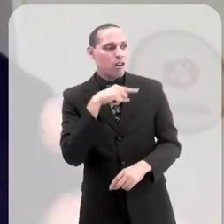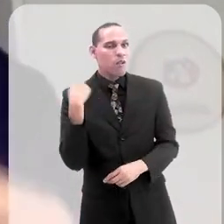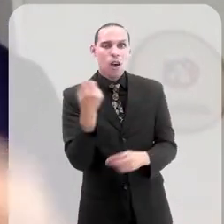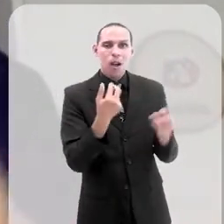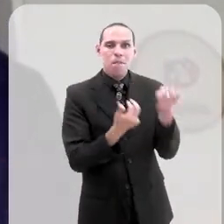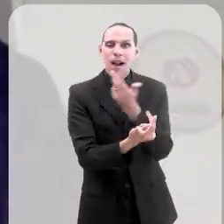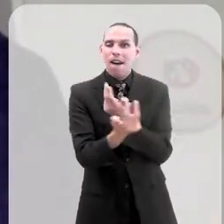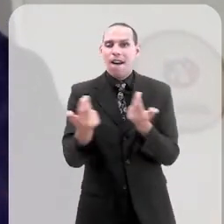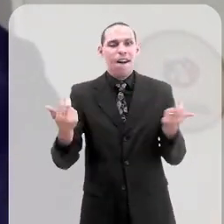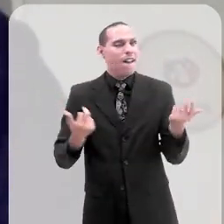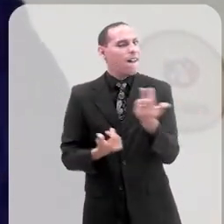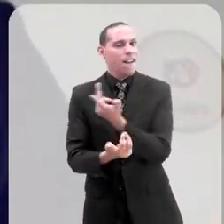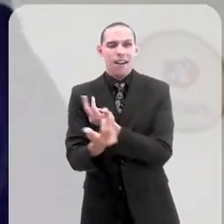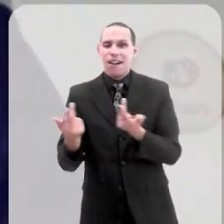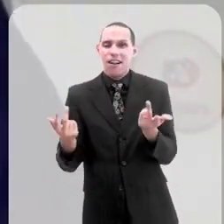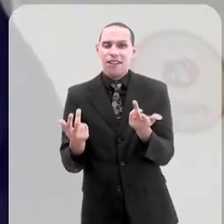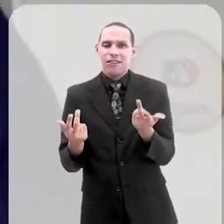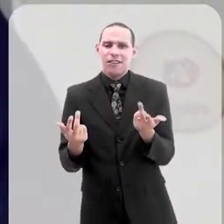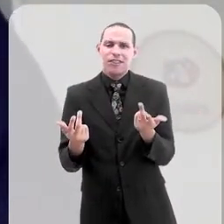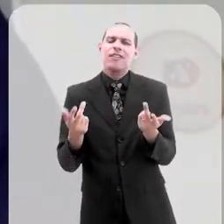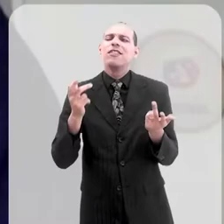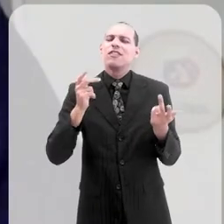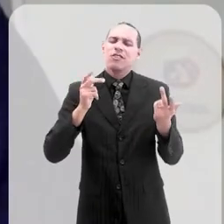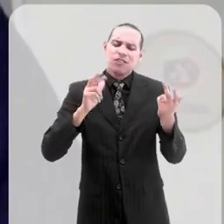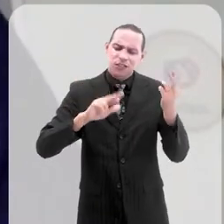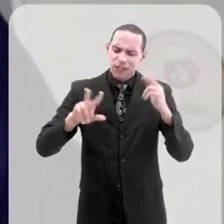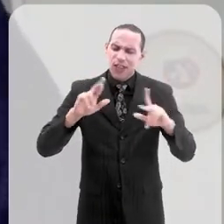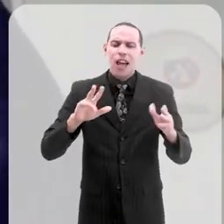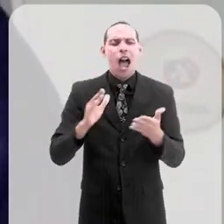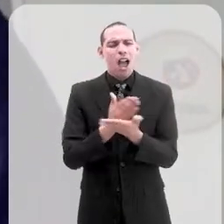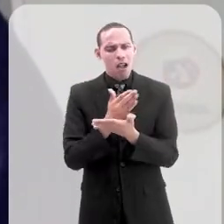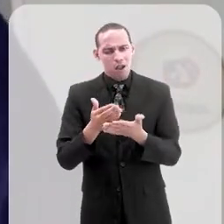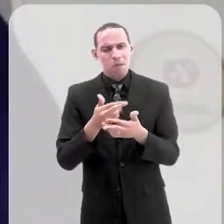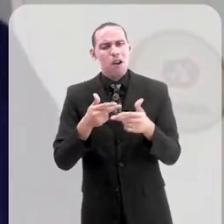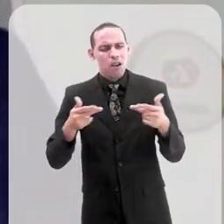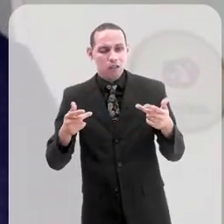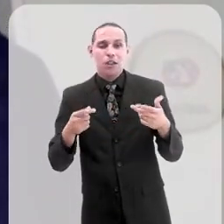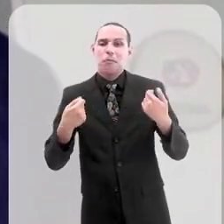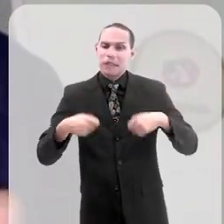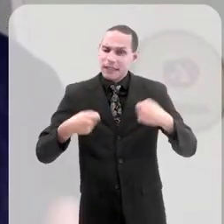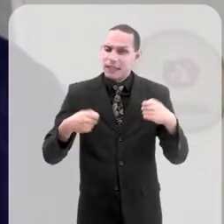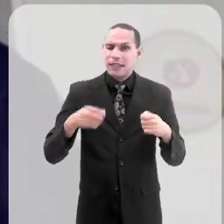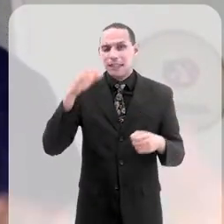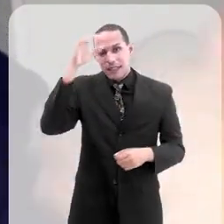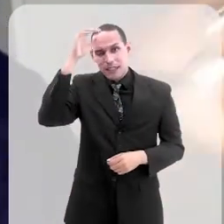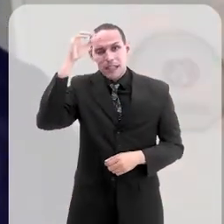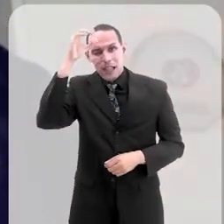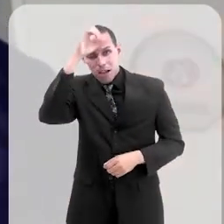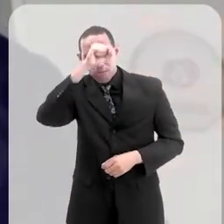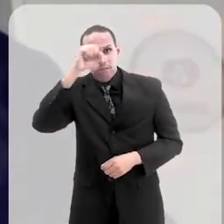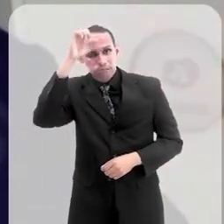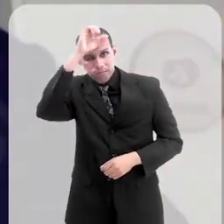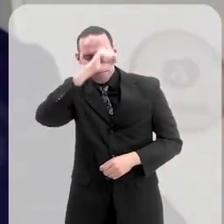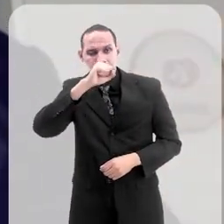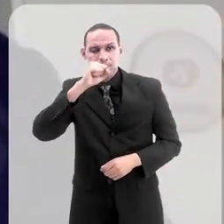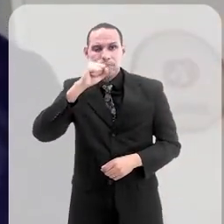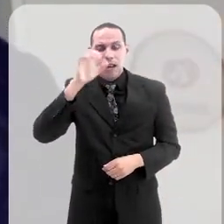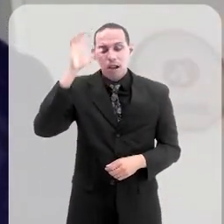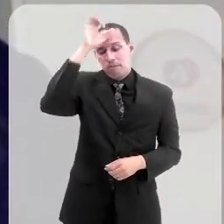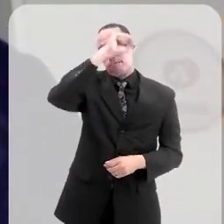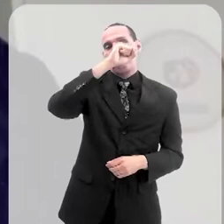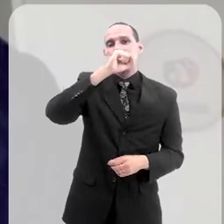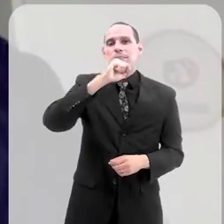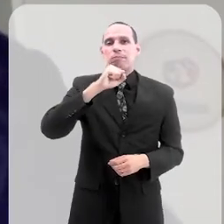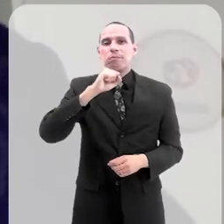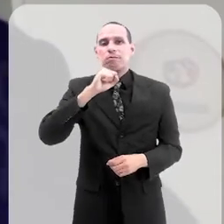temos diferenças importantes que a gente tem que Sim. compreender e estudar. Mas é óbvio, quando eu vi aquela